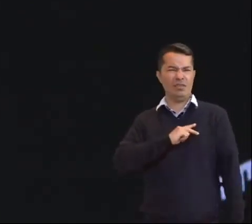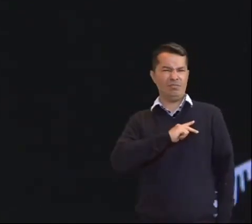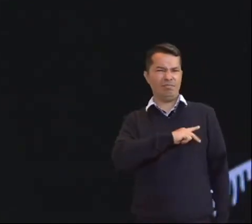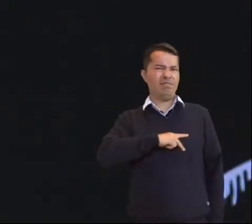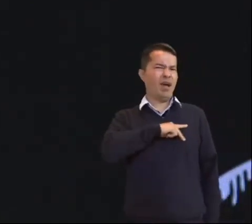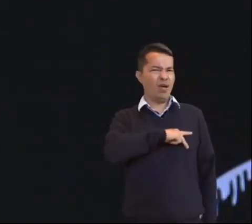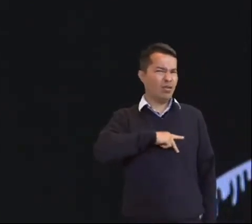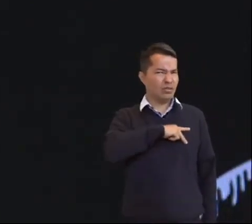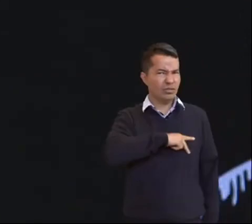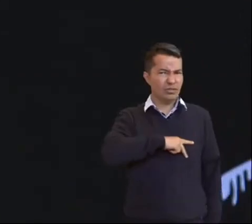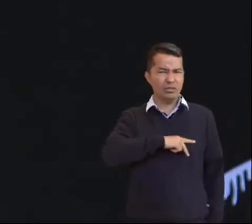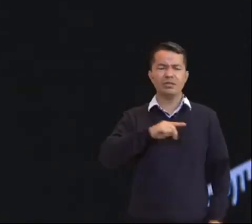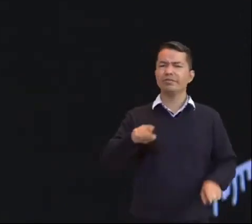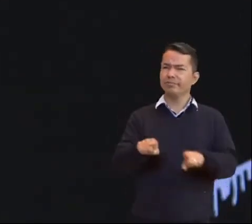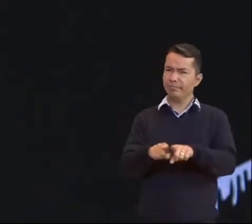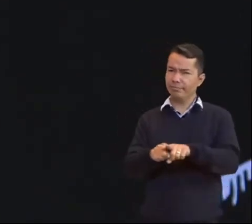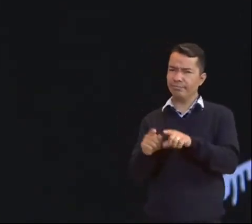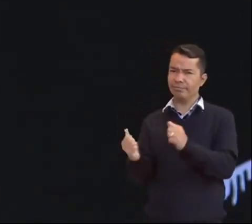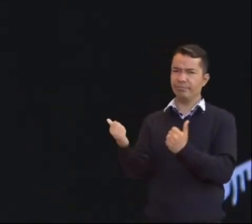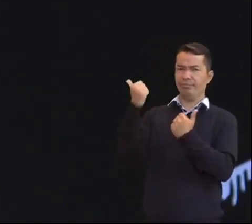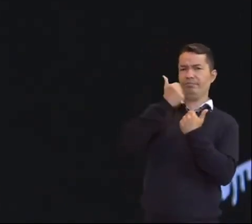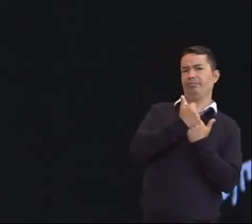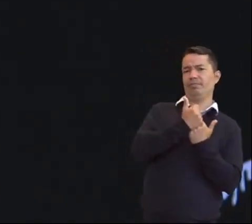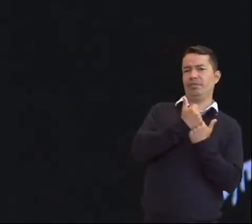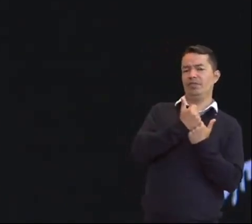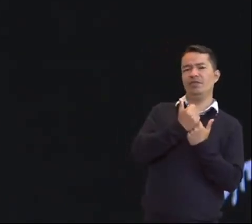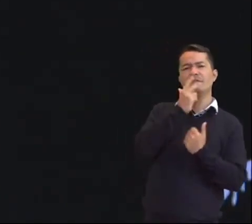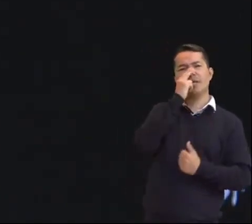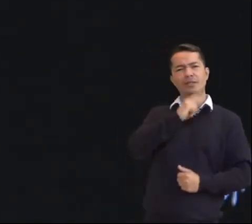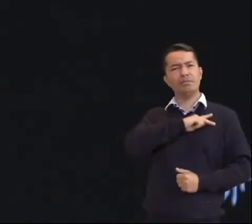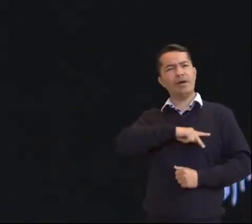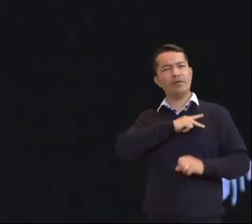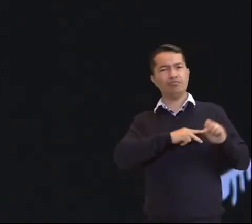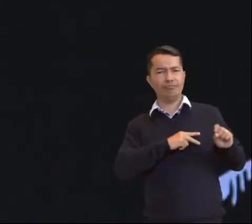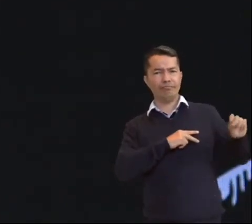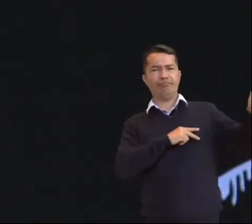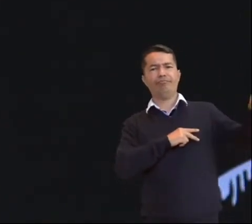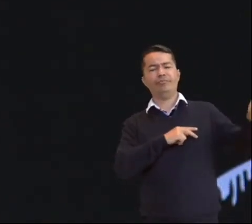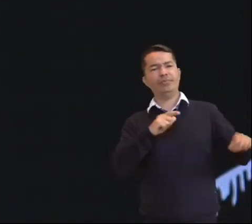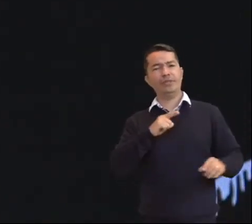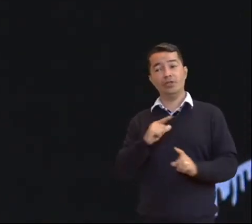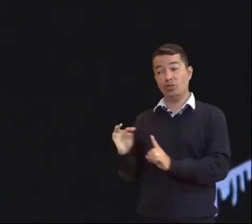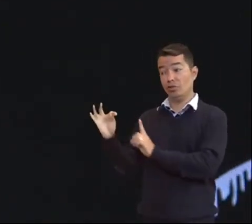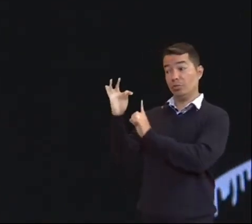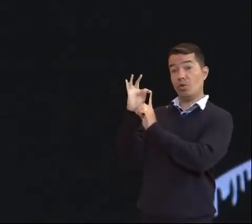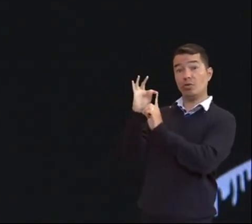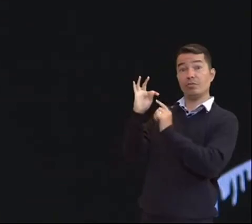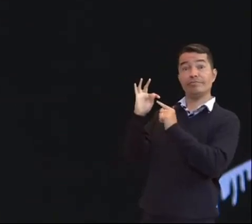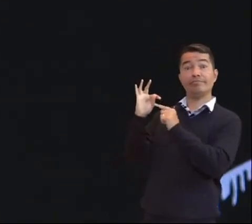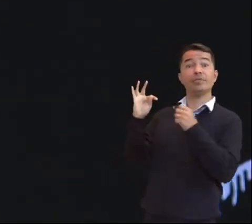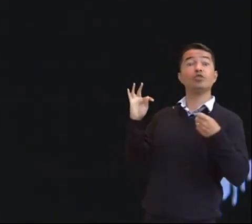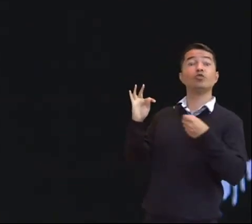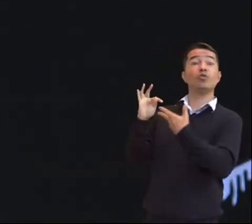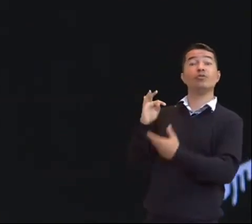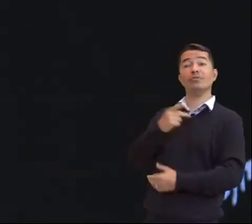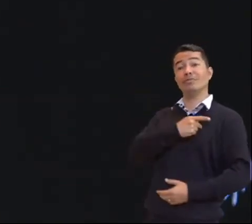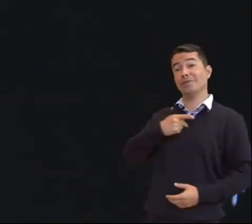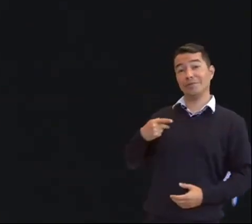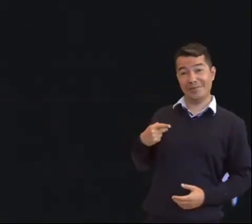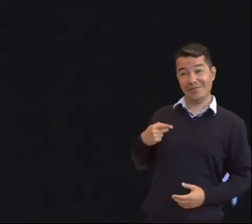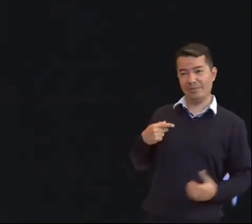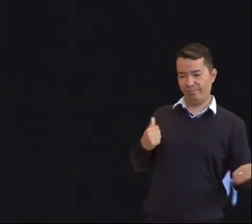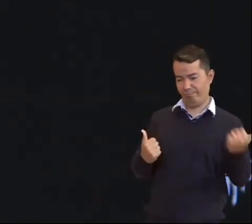cajado para Timóteo, para o seu filho na fé, e ele está falando como esse jovem pode manter viva